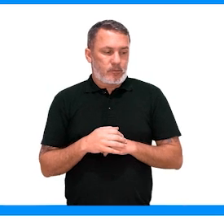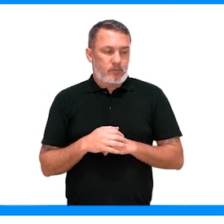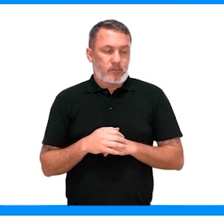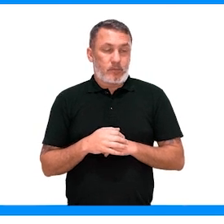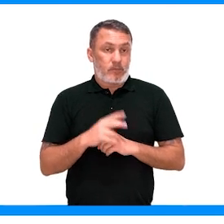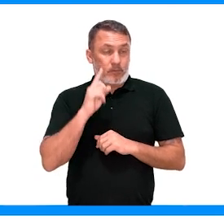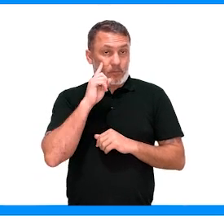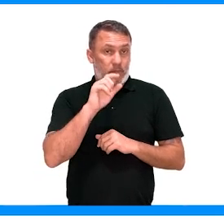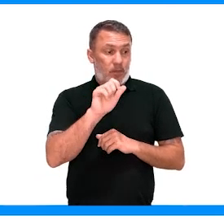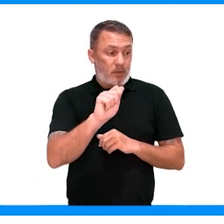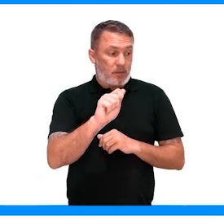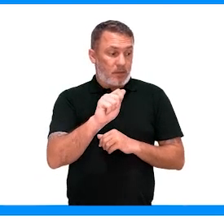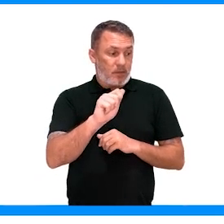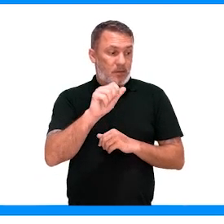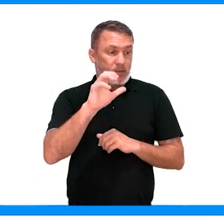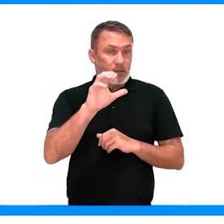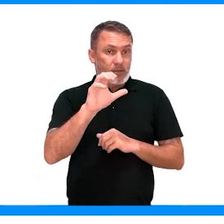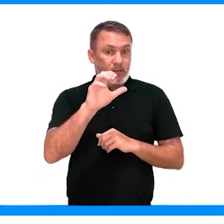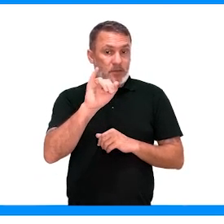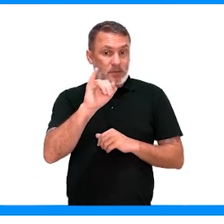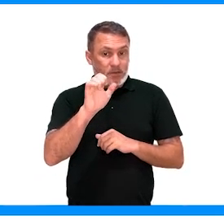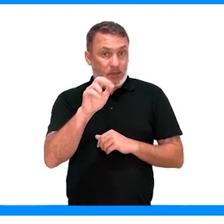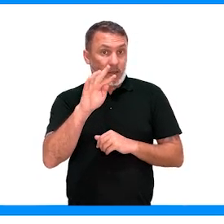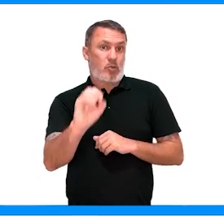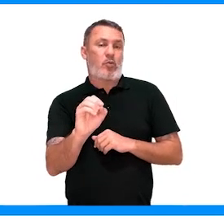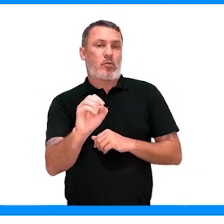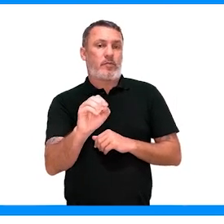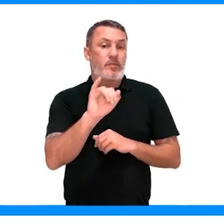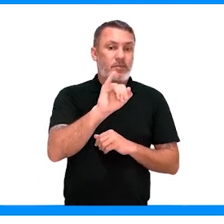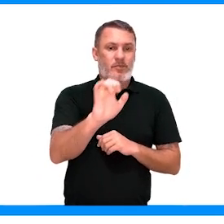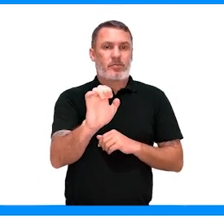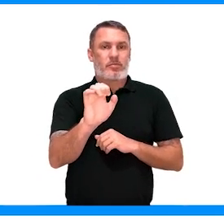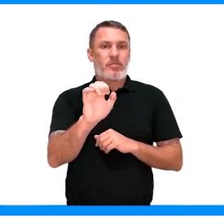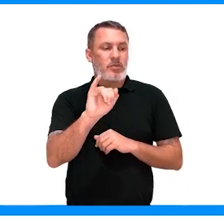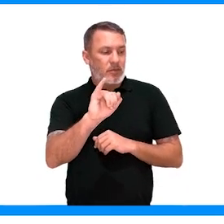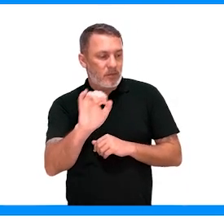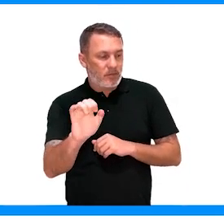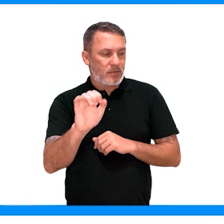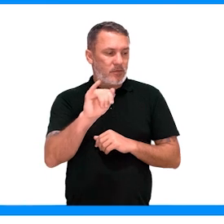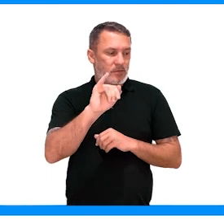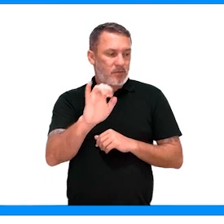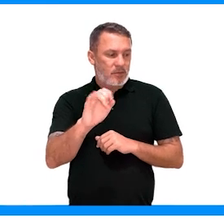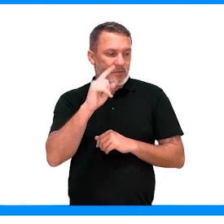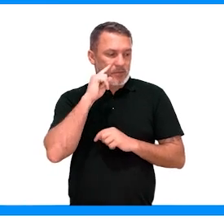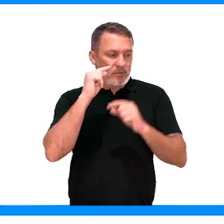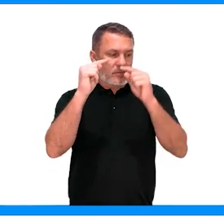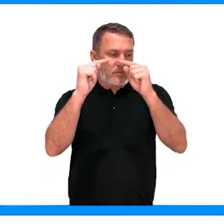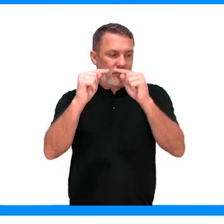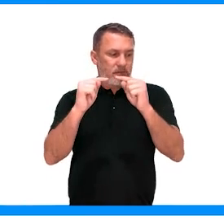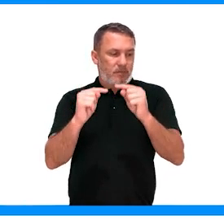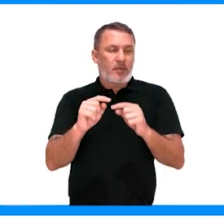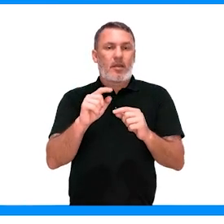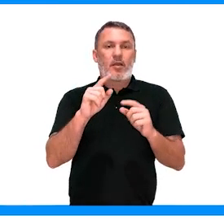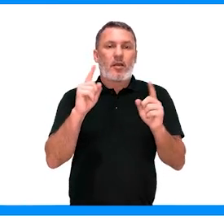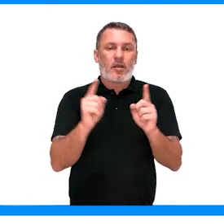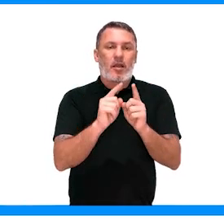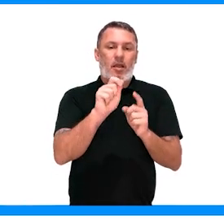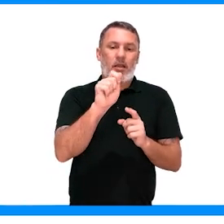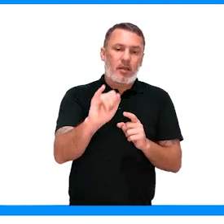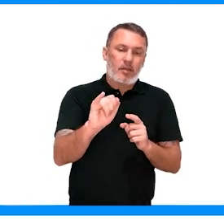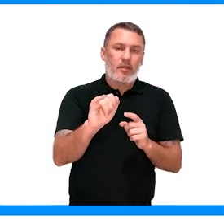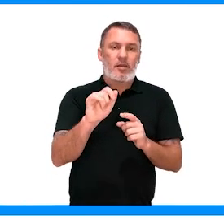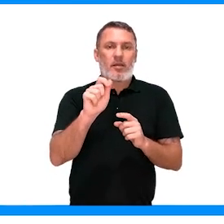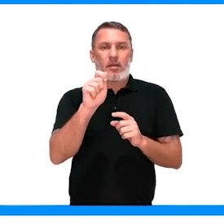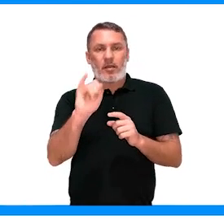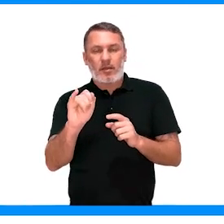Eu acierto, tu aciertas, él acierta. Nosotros acertamos, vosotros acertáis,